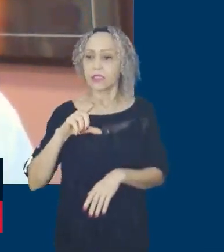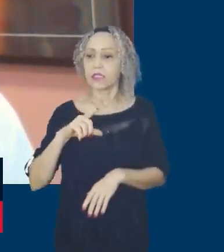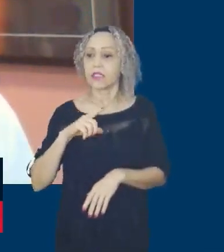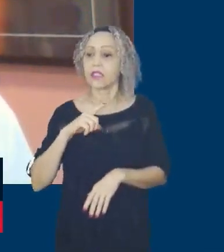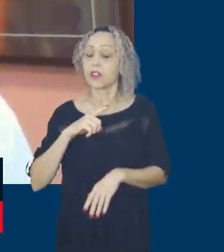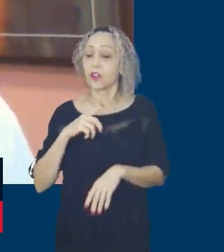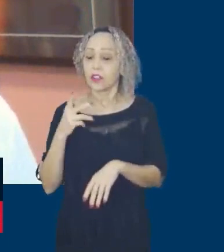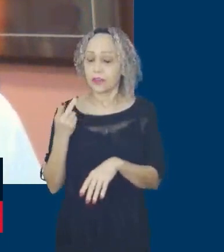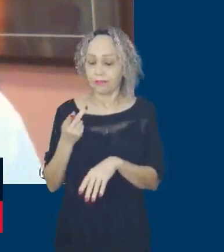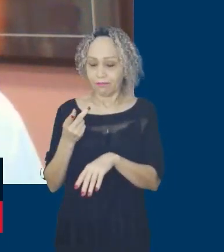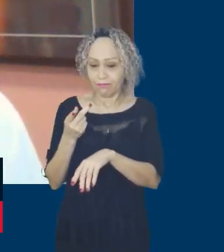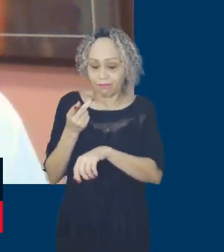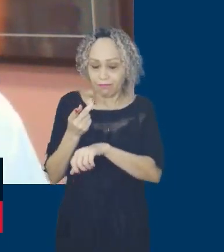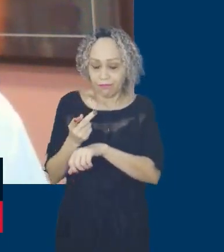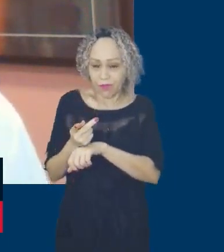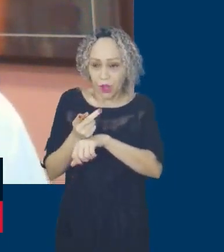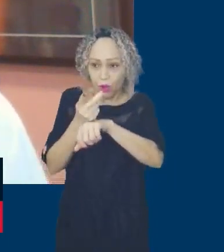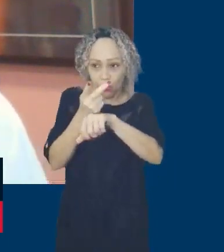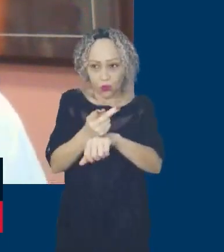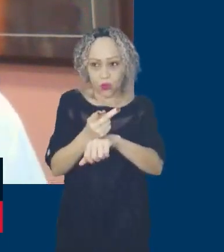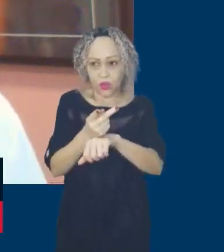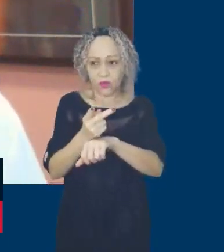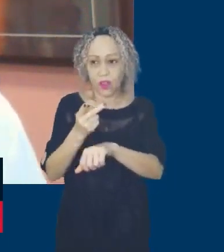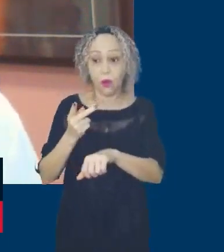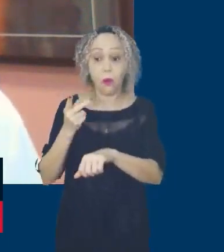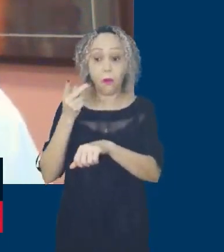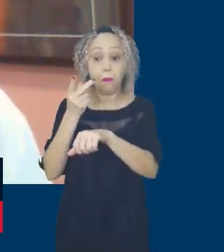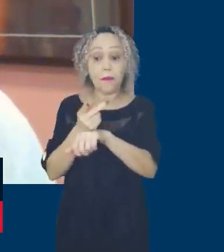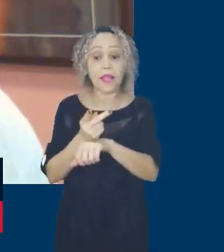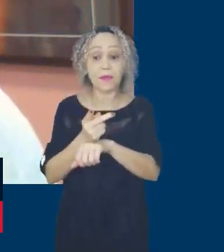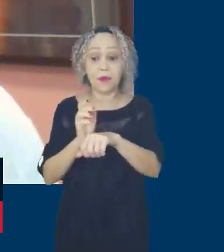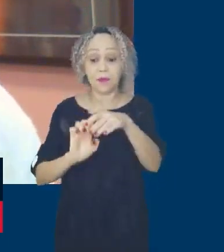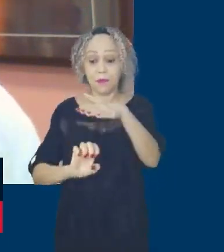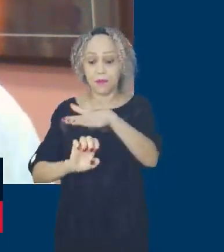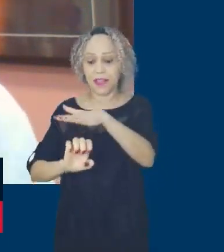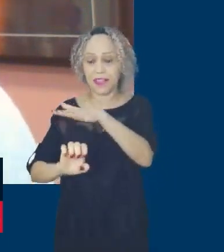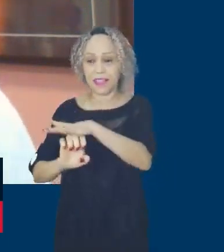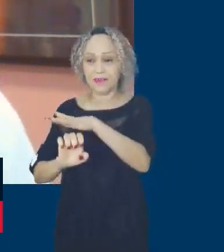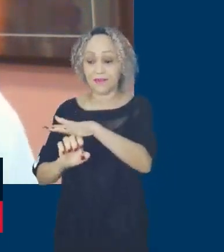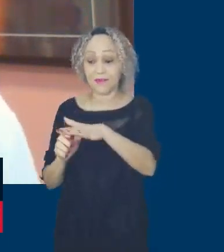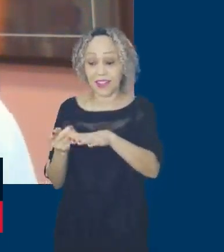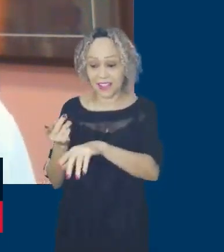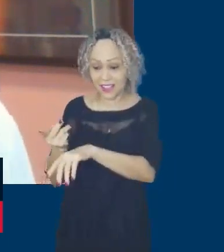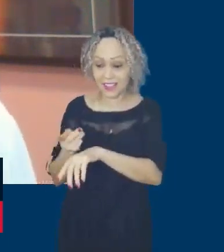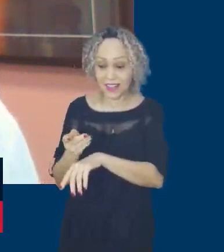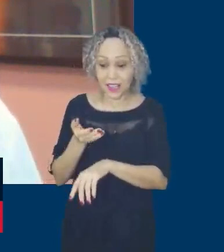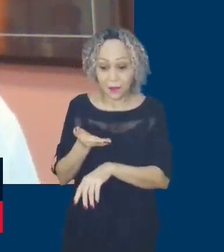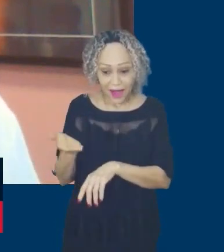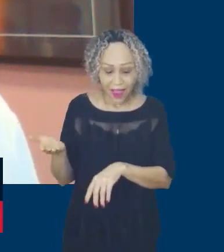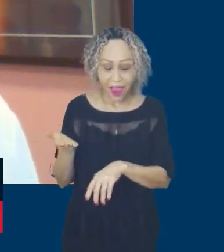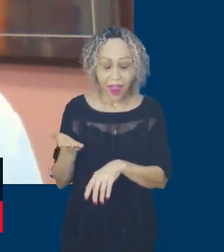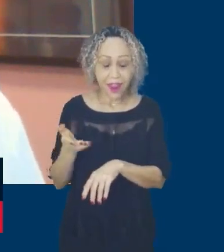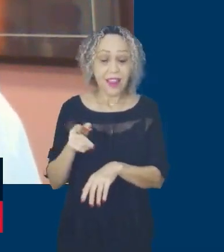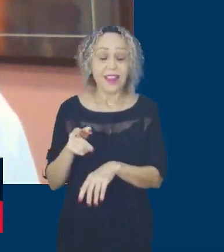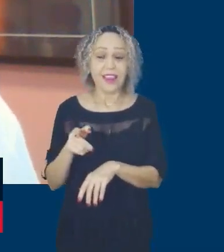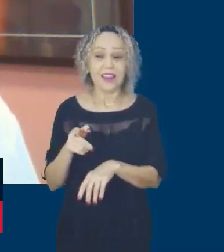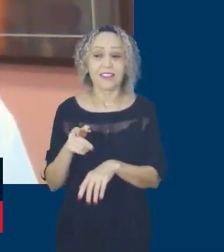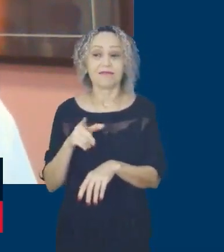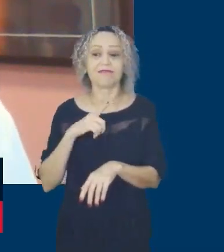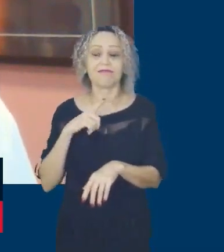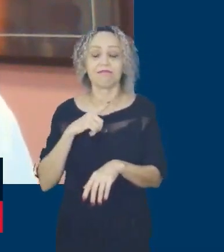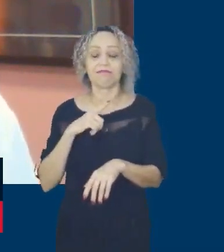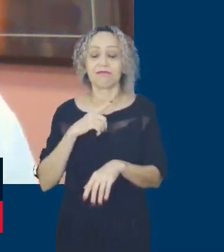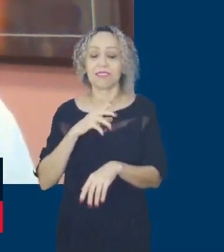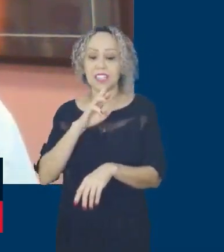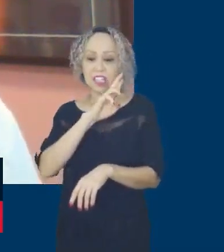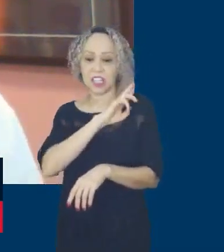destaque do ponto de vista da responsabilidade social. Pois bem, nós inserimos uma emenda a esse